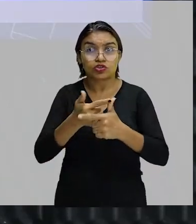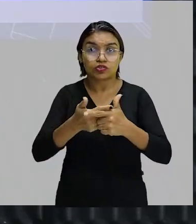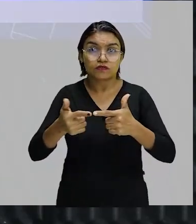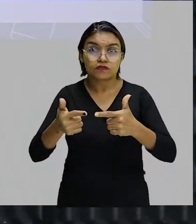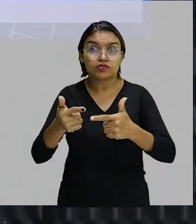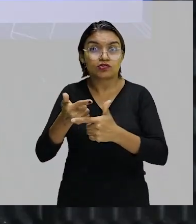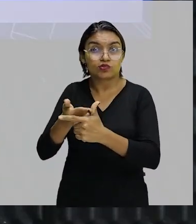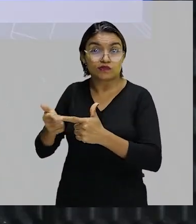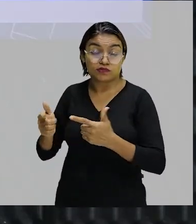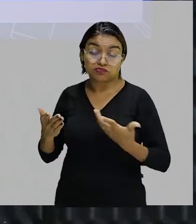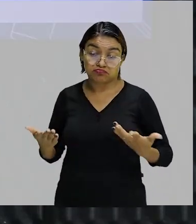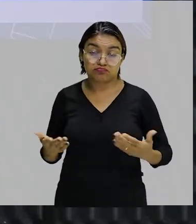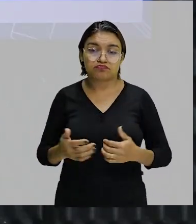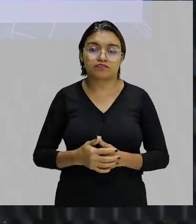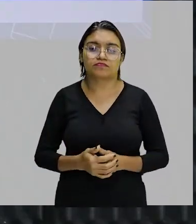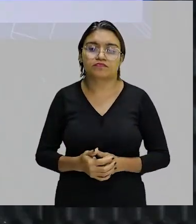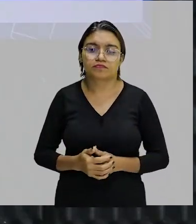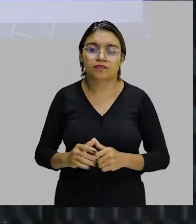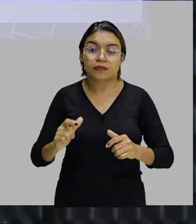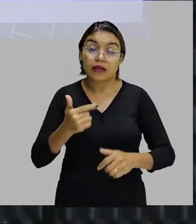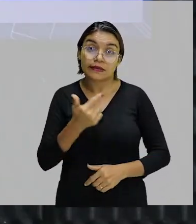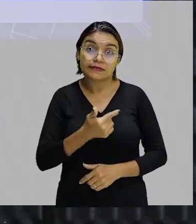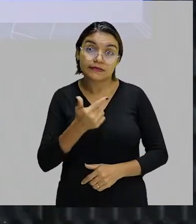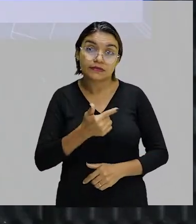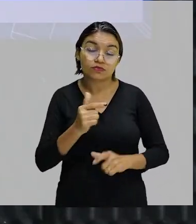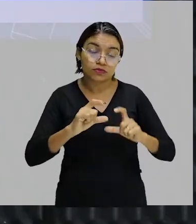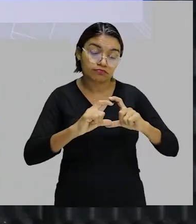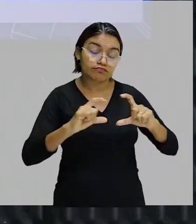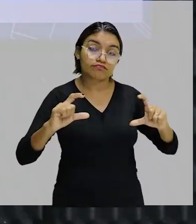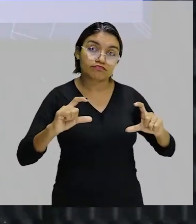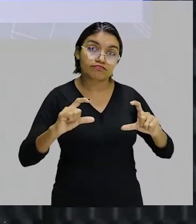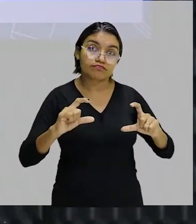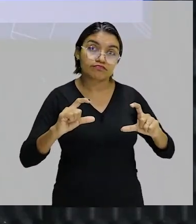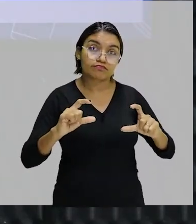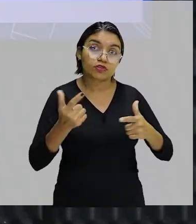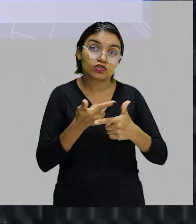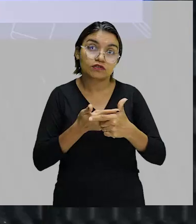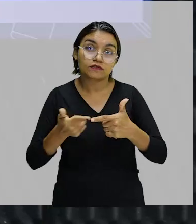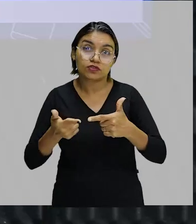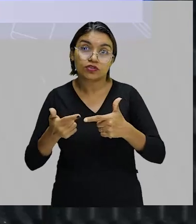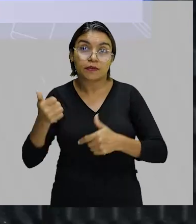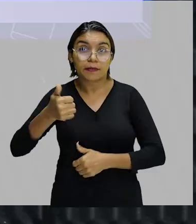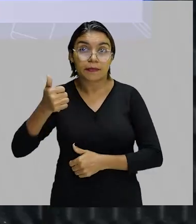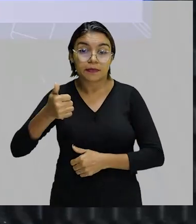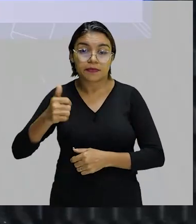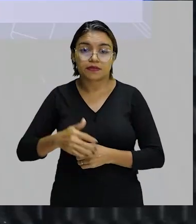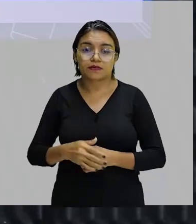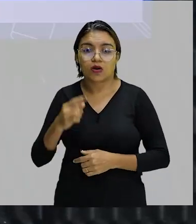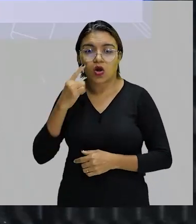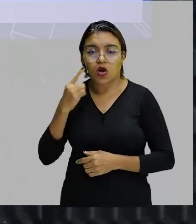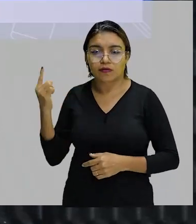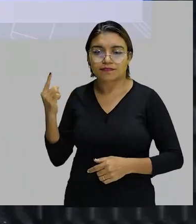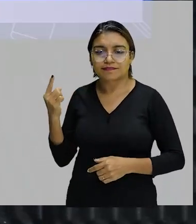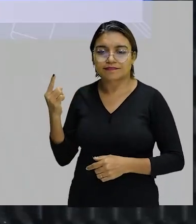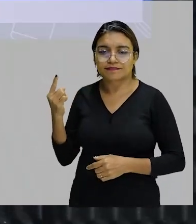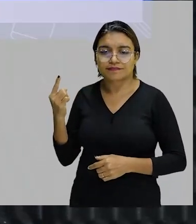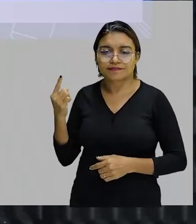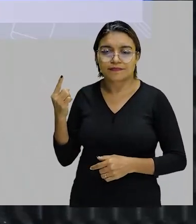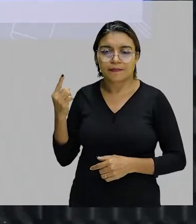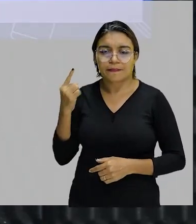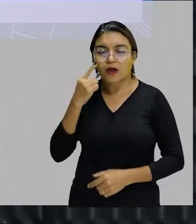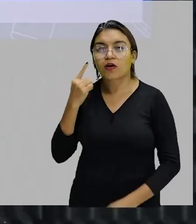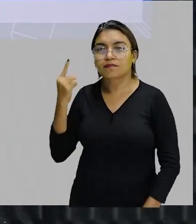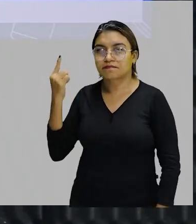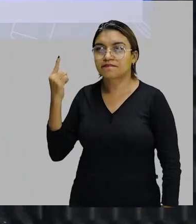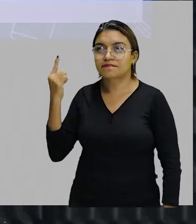outra. No caso, eu vou dividir a segunda expressão pela primeira. Olha como ficou. A1Q ao quadrado